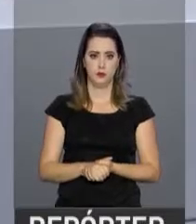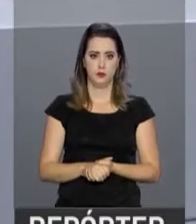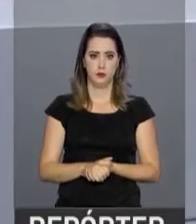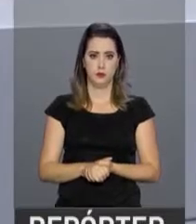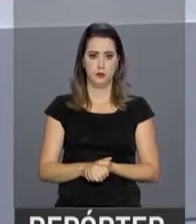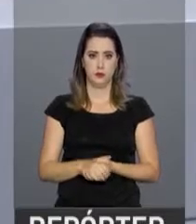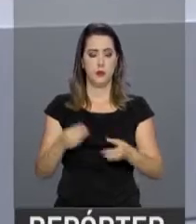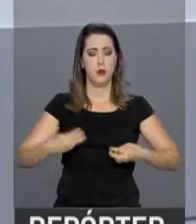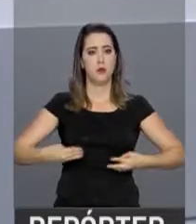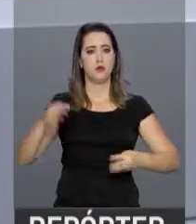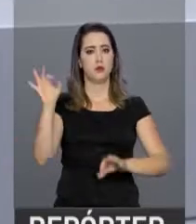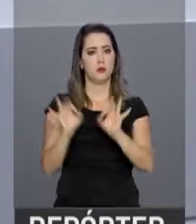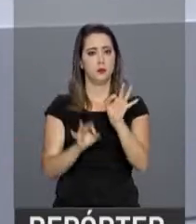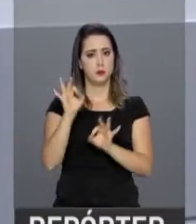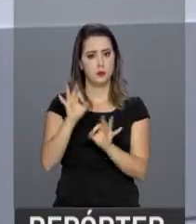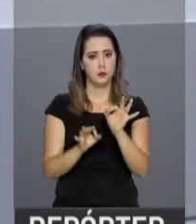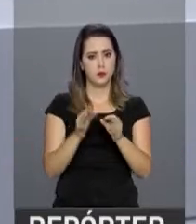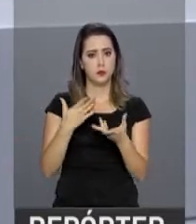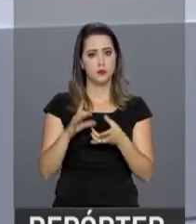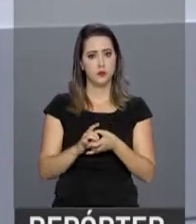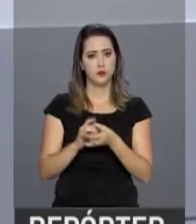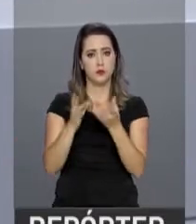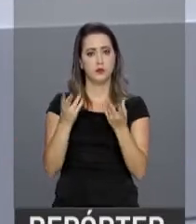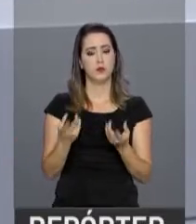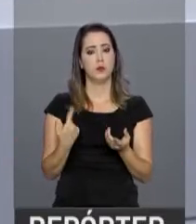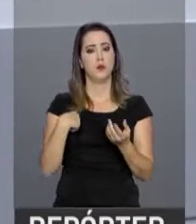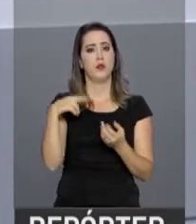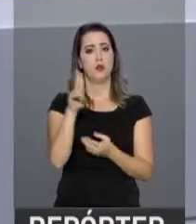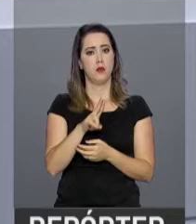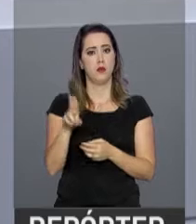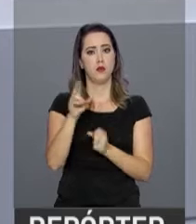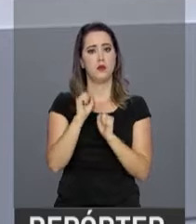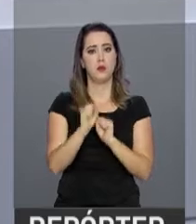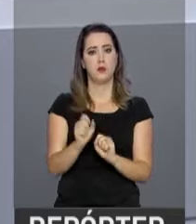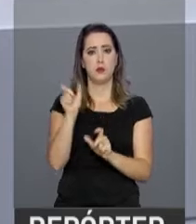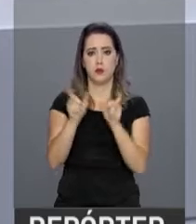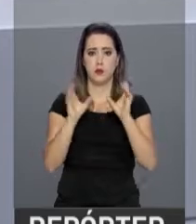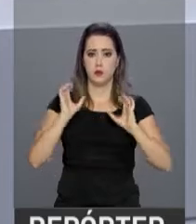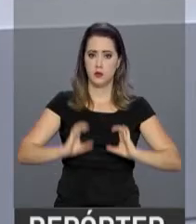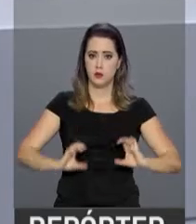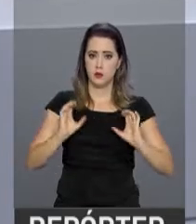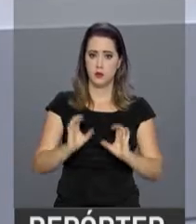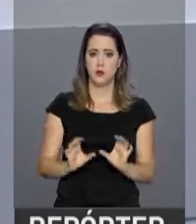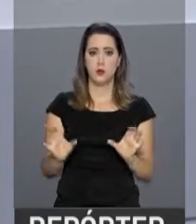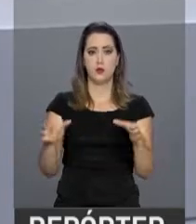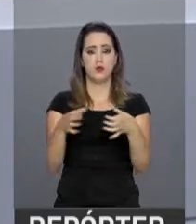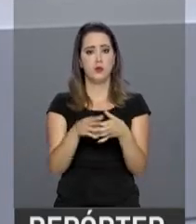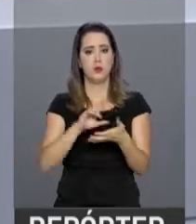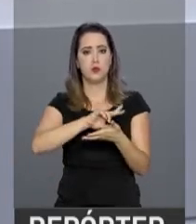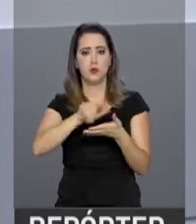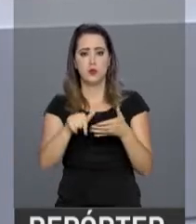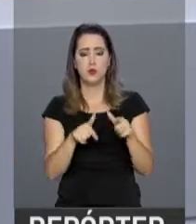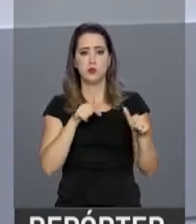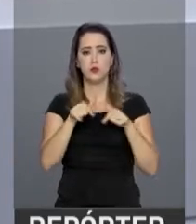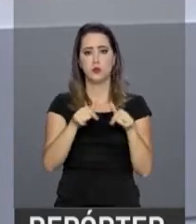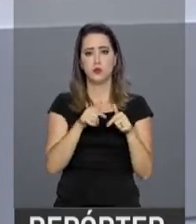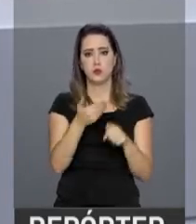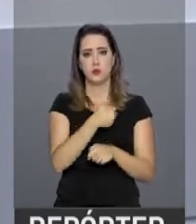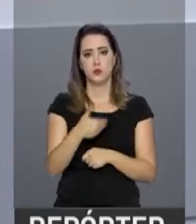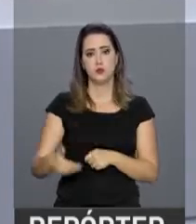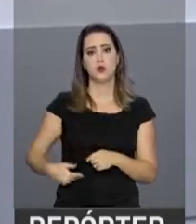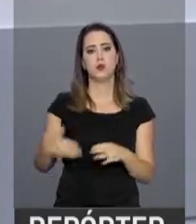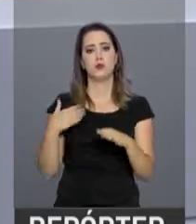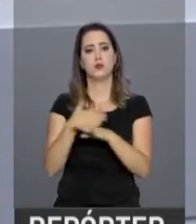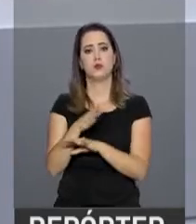ministério do planejamento desenvolvimento e gestão liberou uma ferramenta que permite ao cidadão ea outras esferas de governo